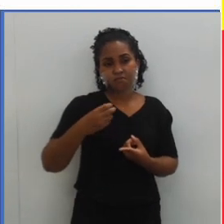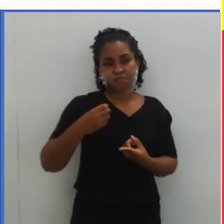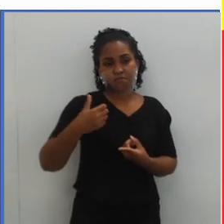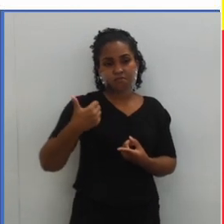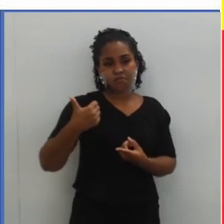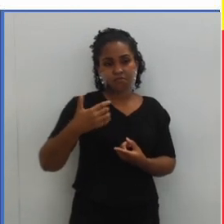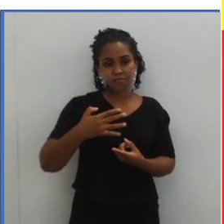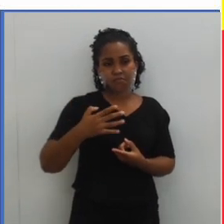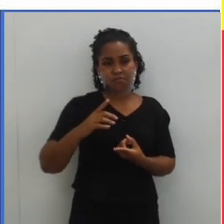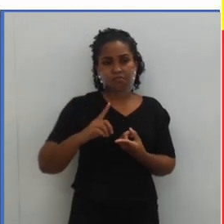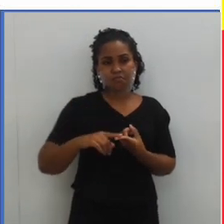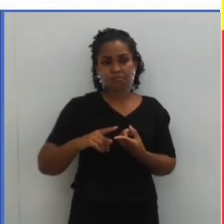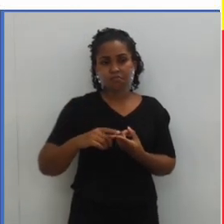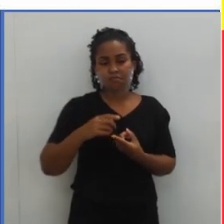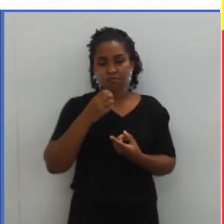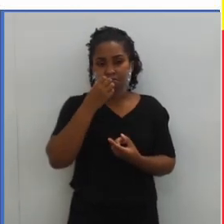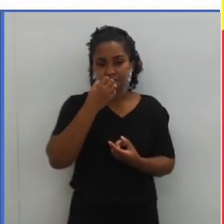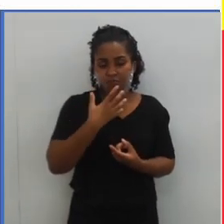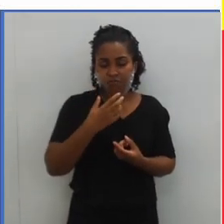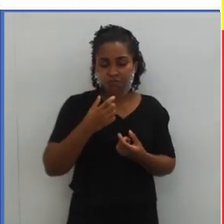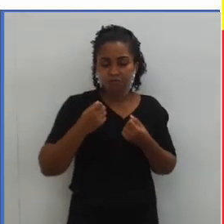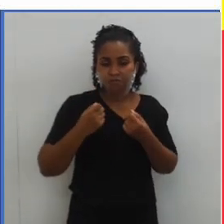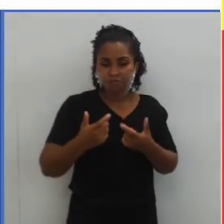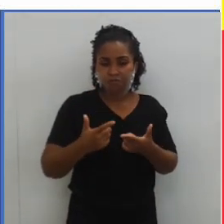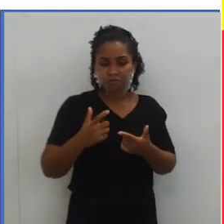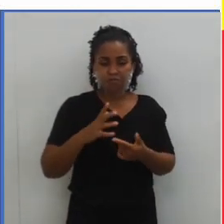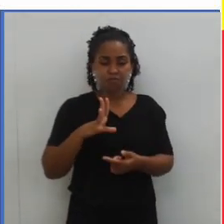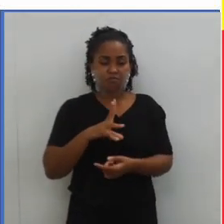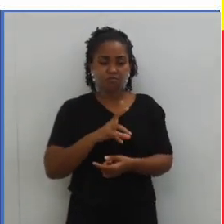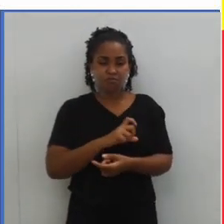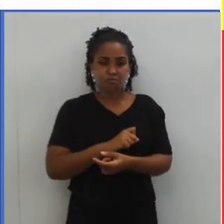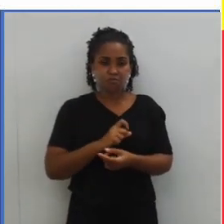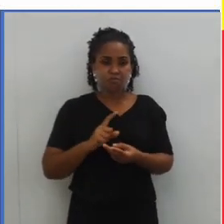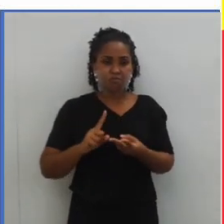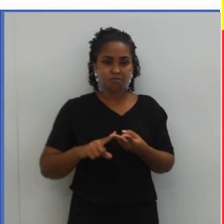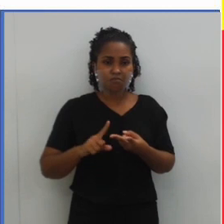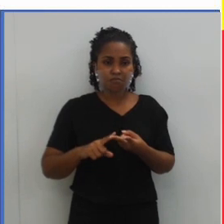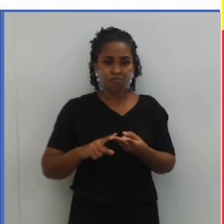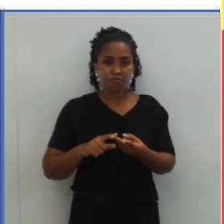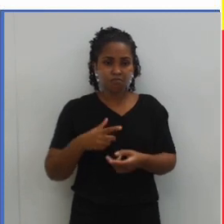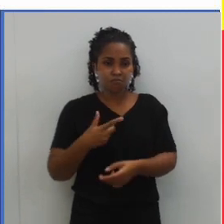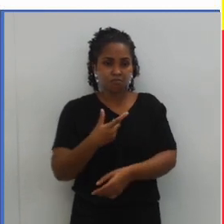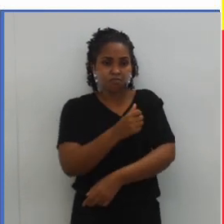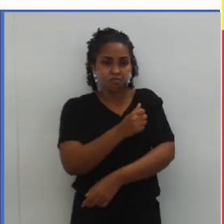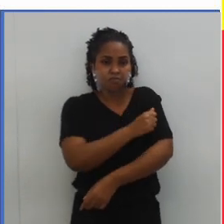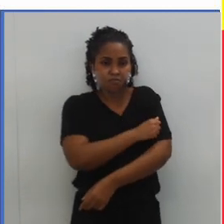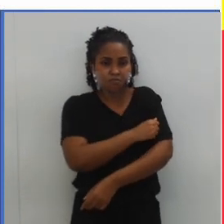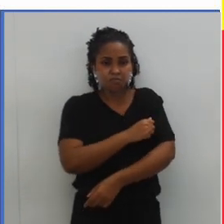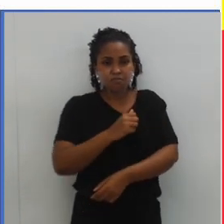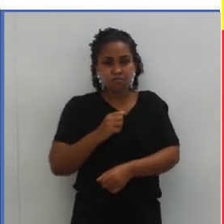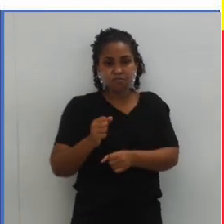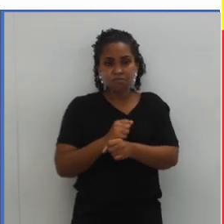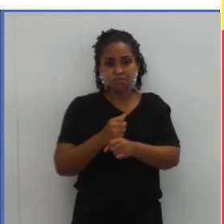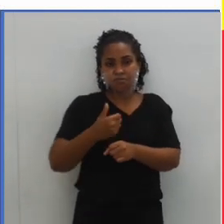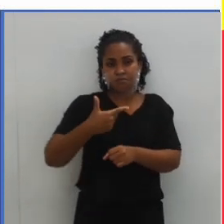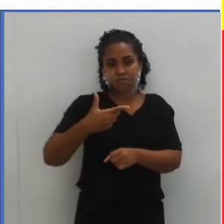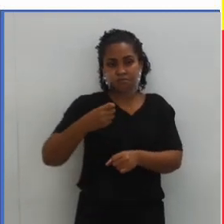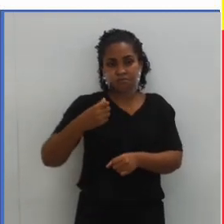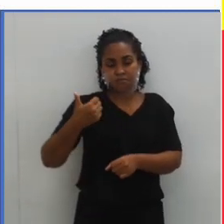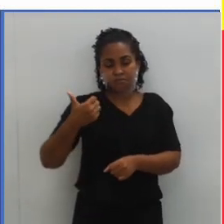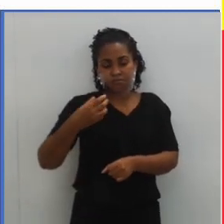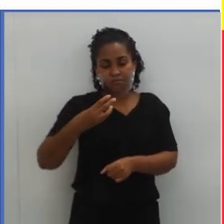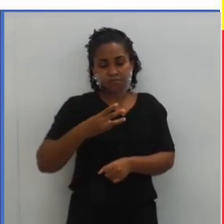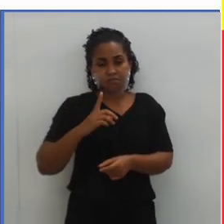de Gabriel Mascaro, Boa Sorte, Meu Amor, 2012, de Daniel Aragão, Tatuagem, 2013, de Hilton